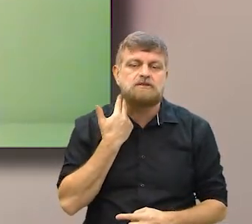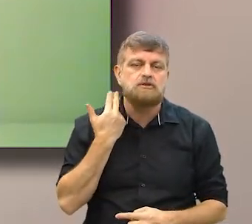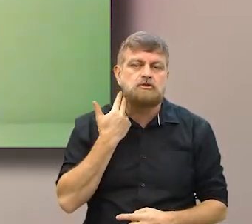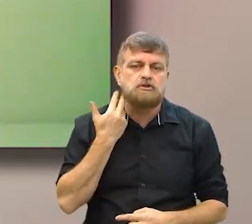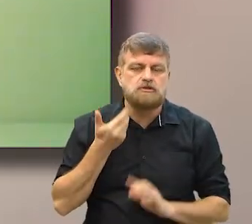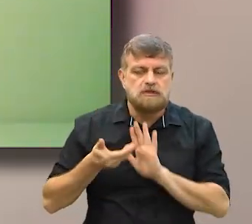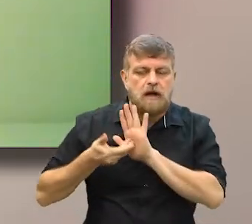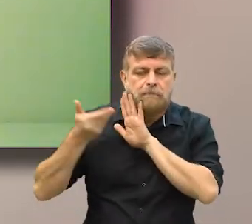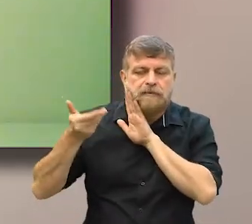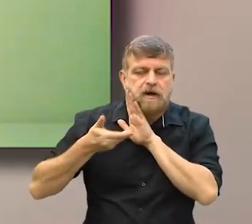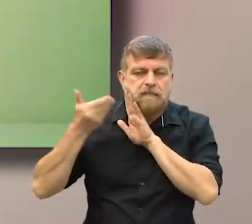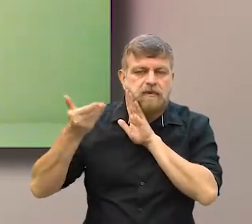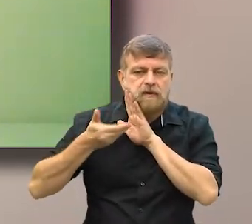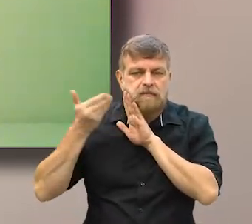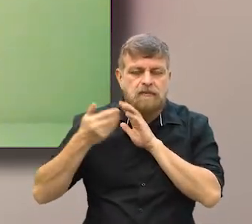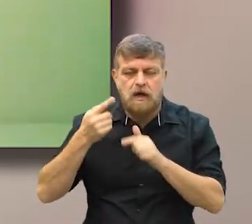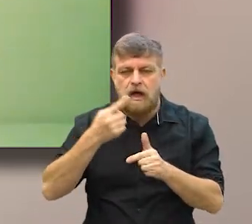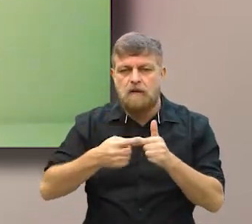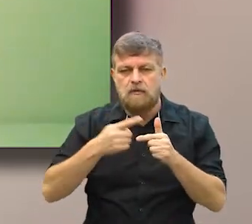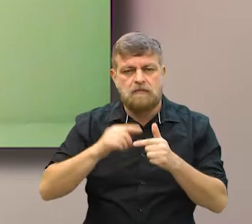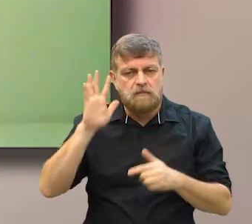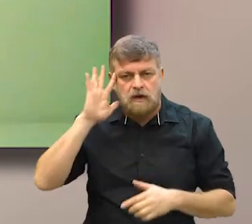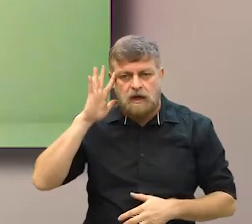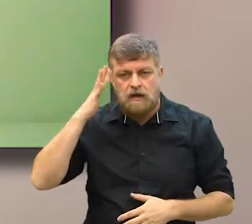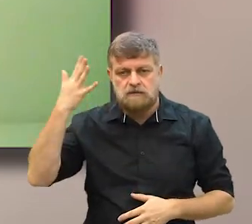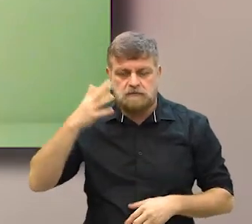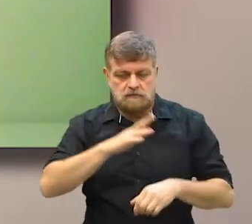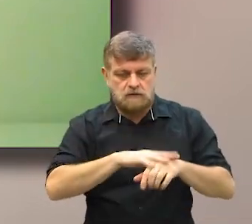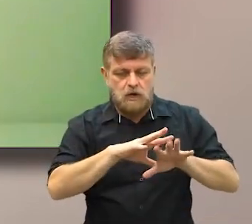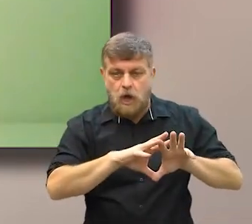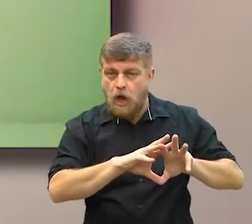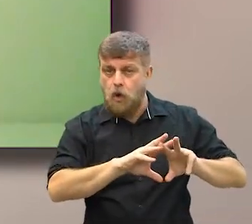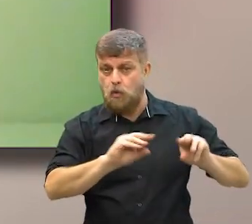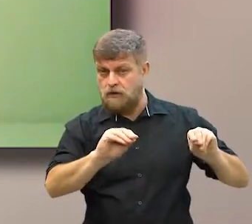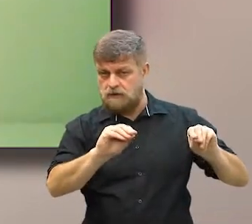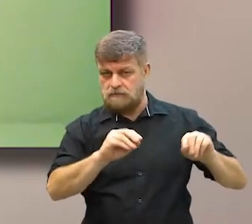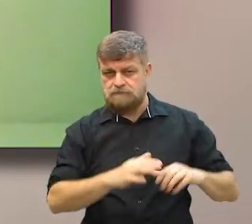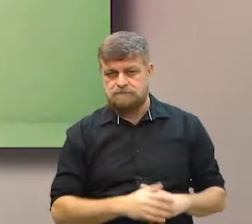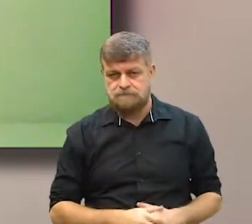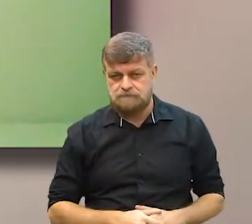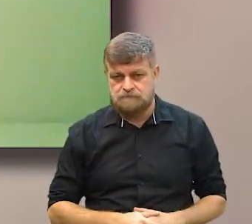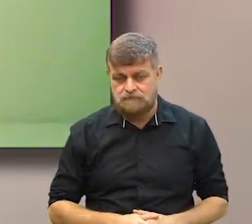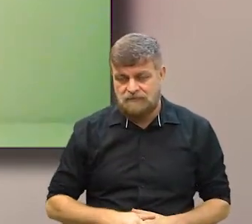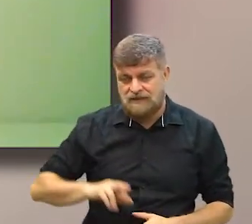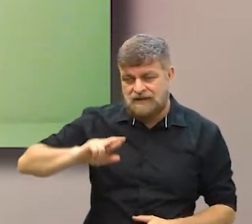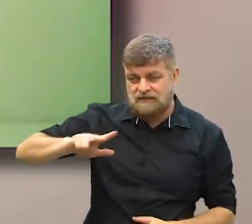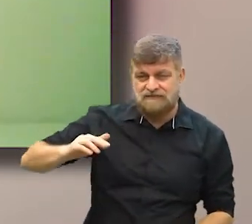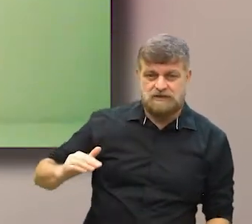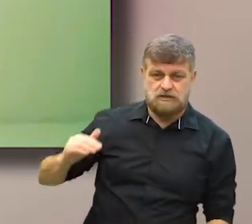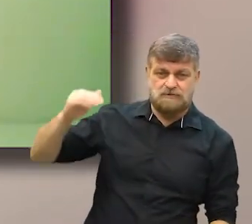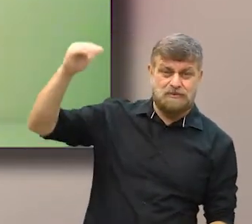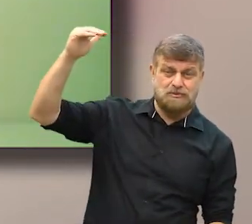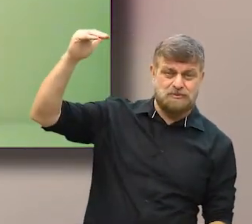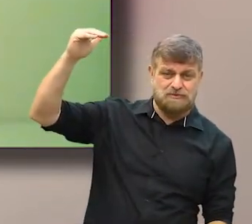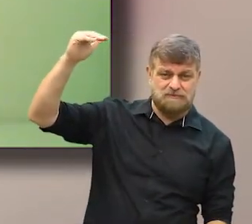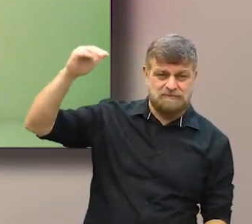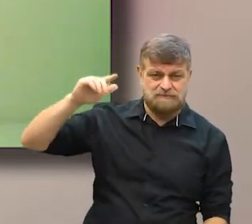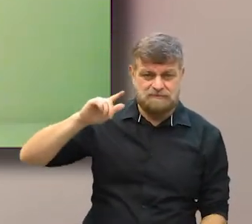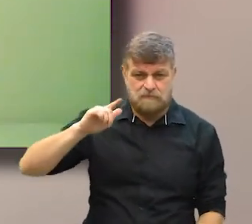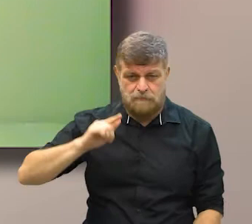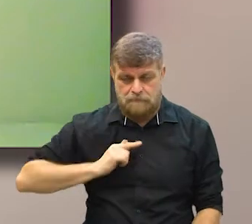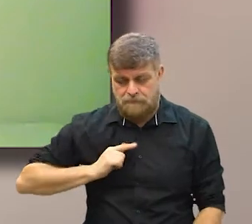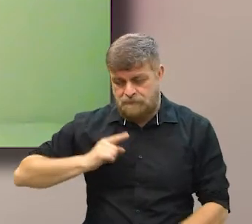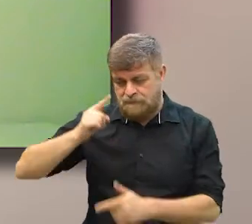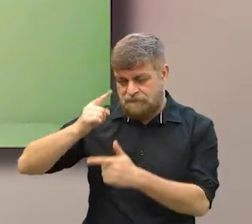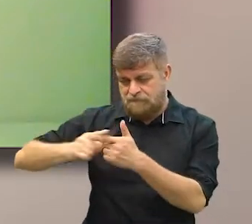isso pode ser resolvido bem, até cura pode-se falar, que não é o caso no adulto.